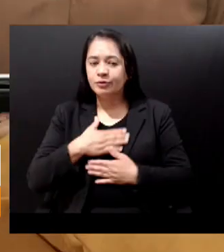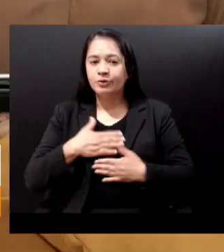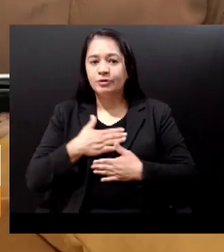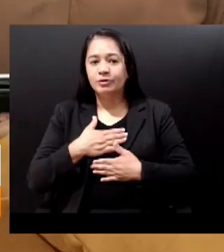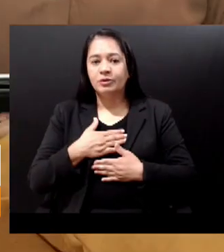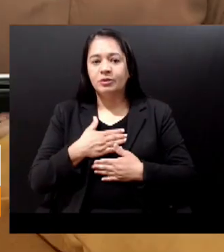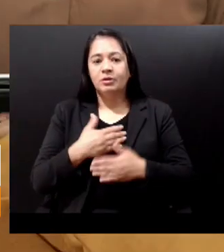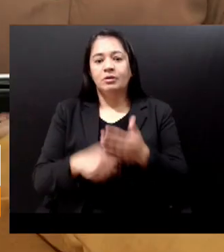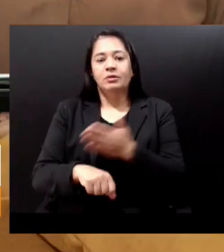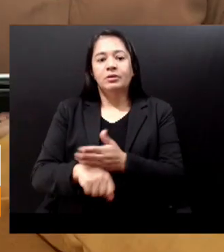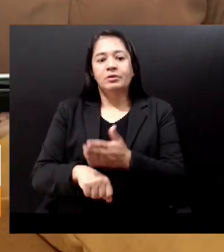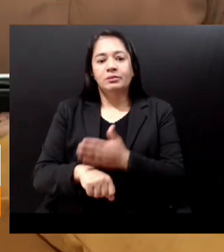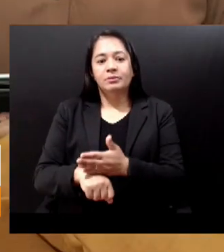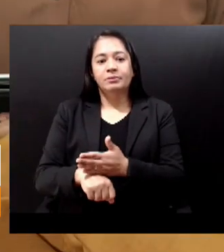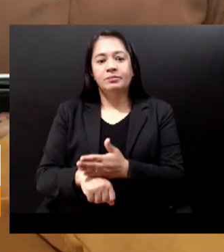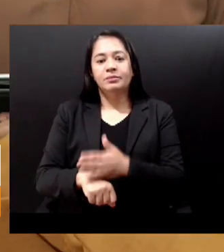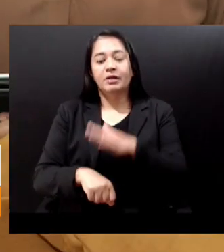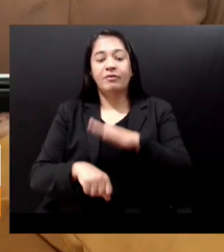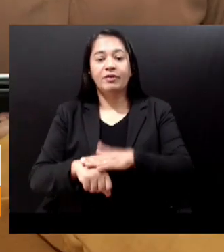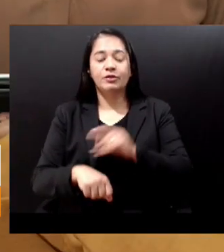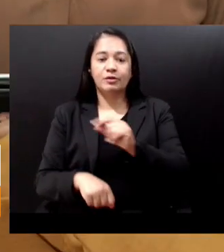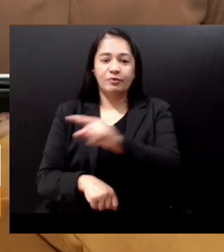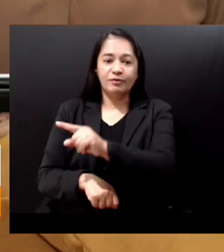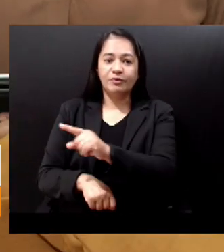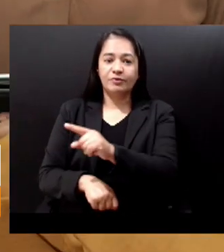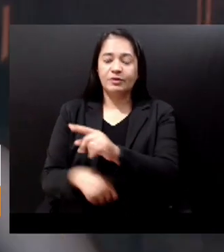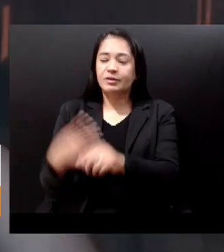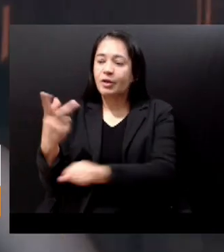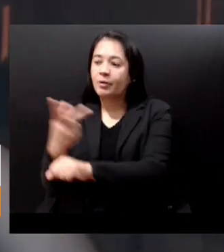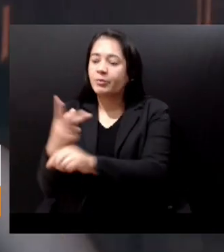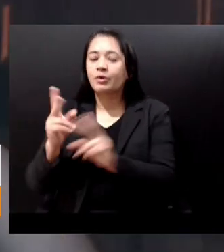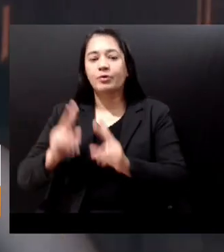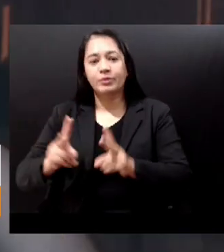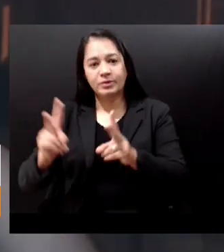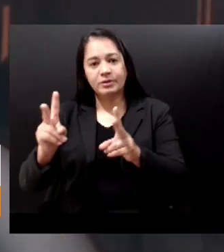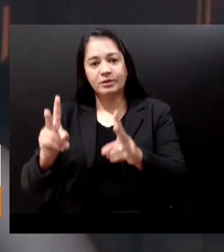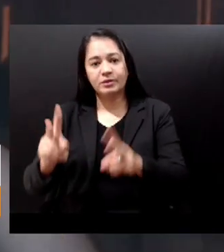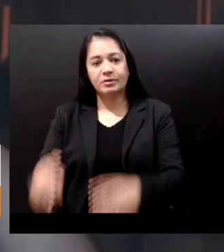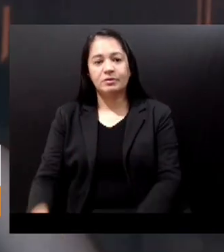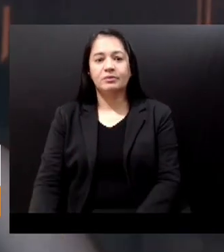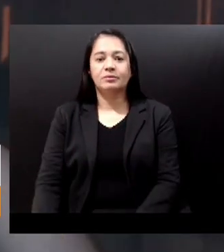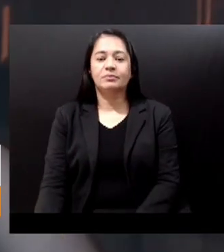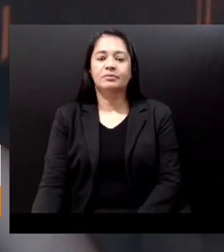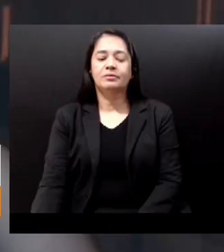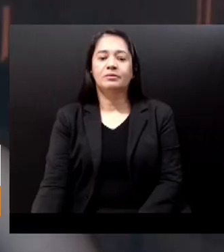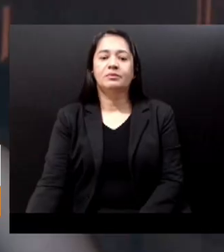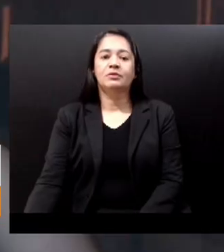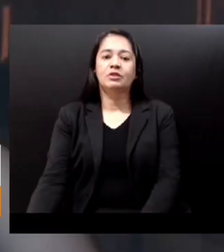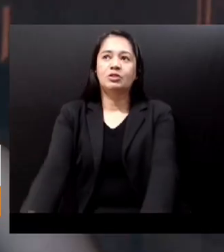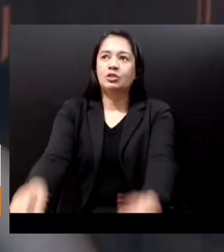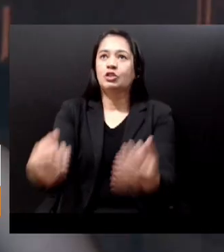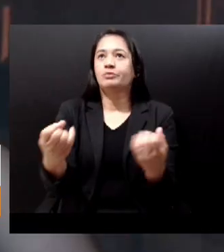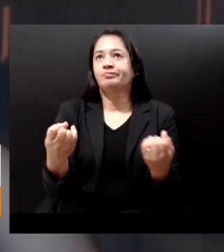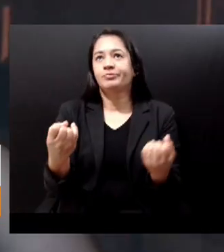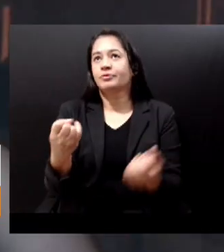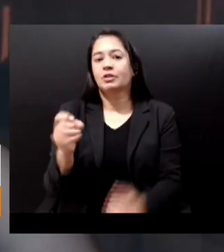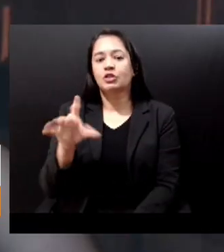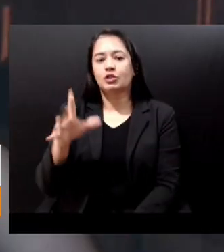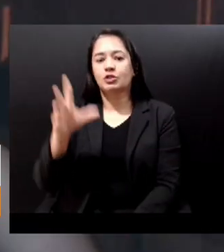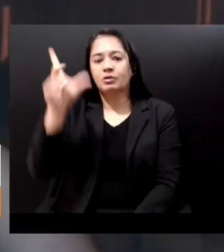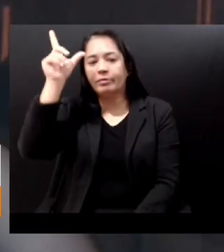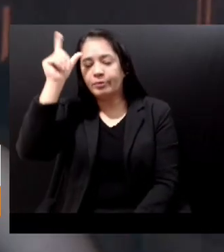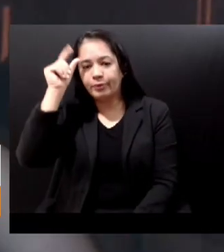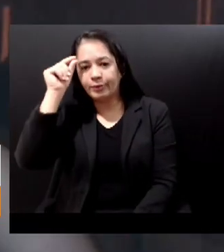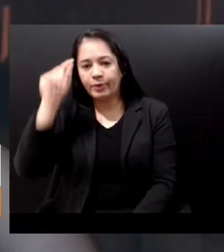que faça com que você a busque com frequência, não como apenas um refúgio, mas também num sentido